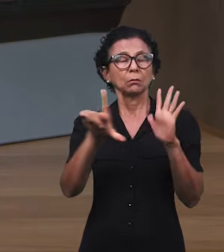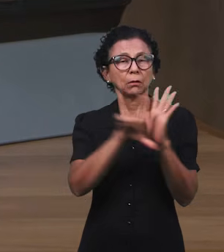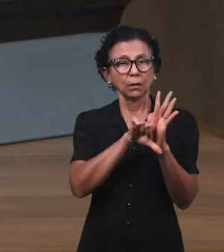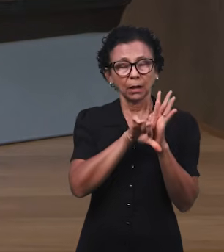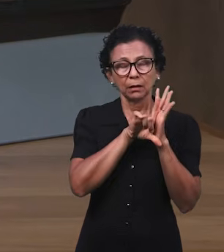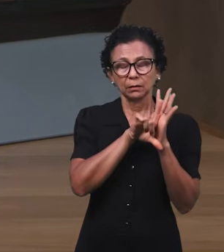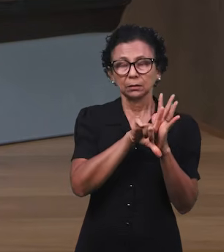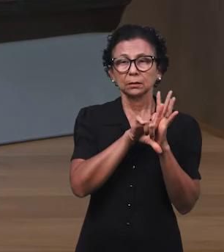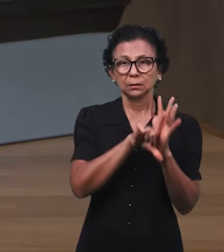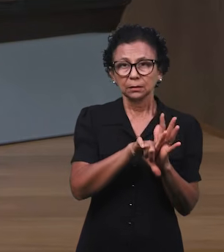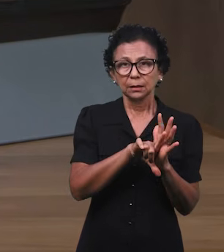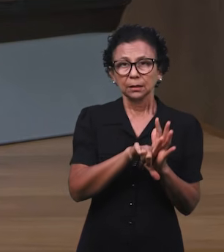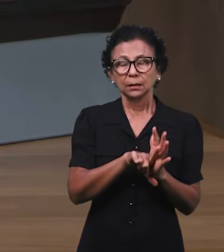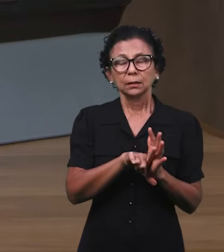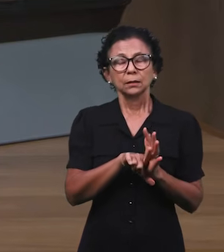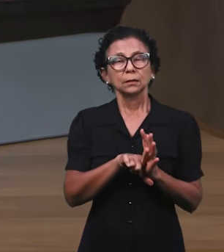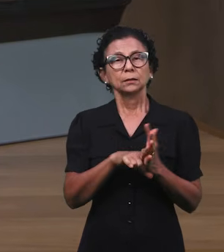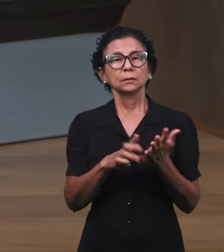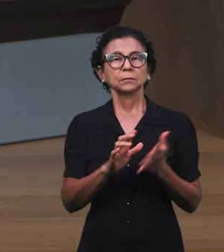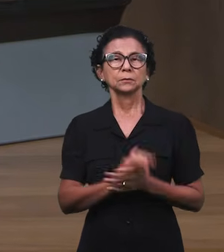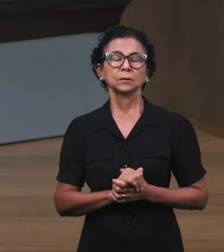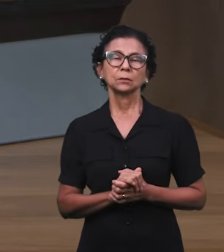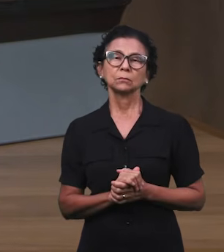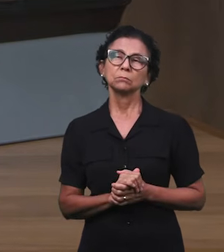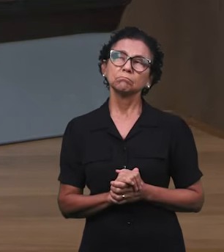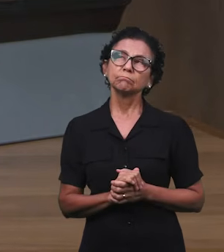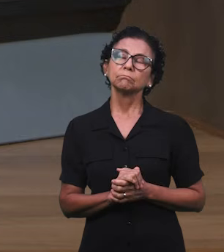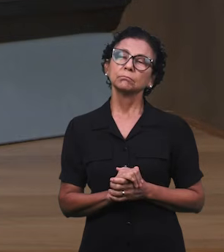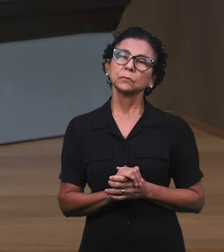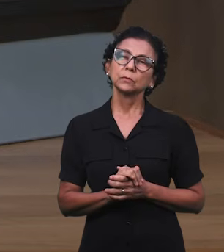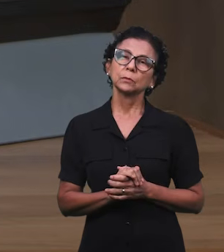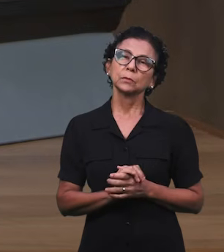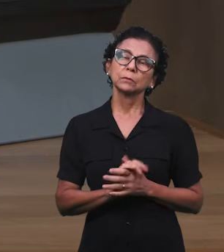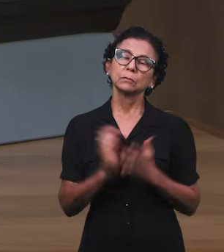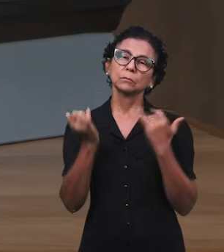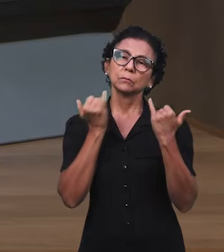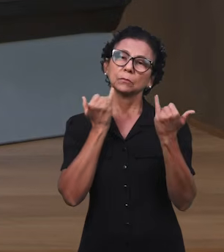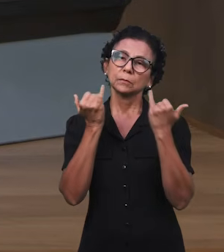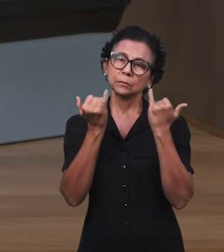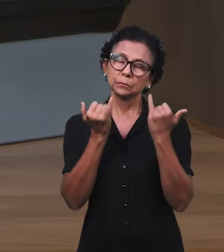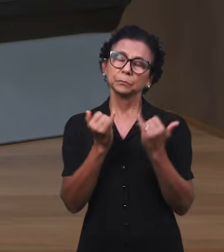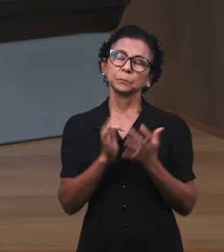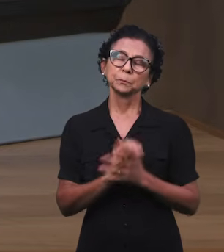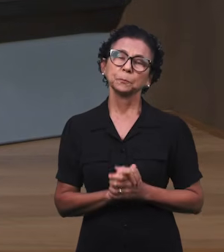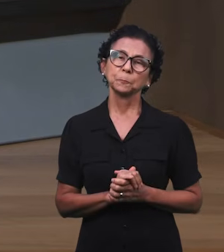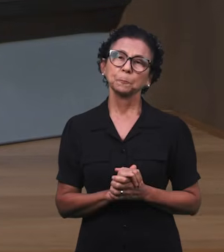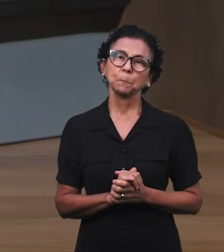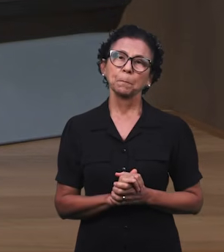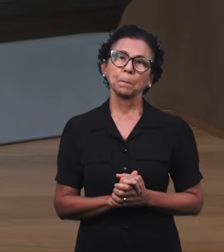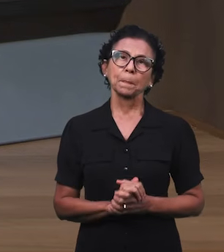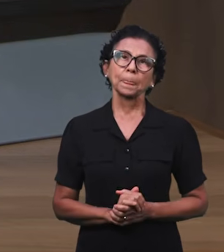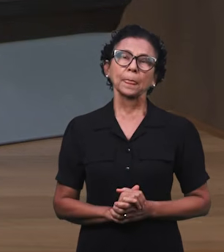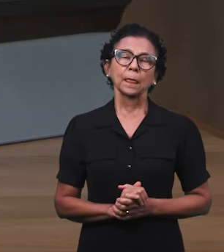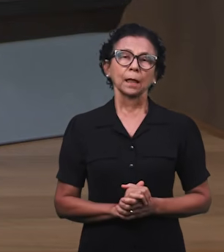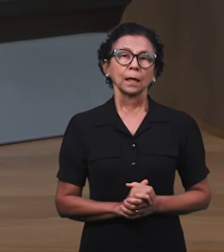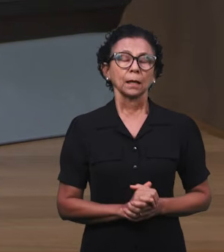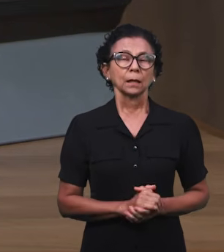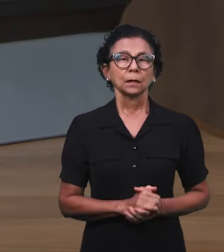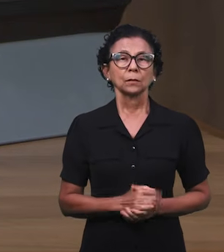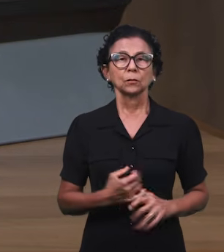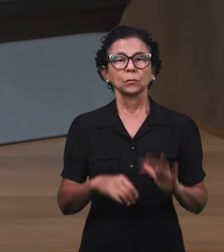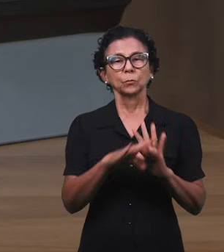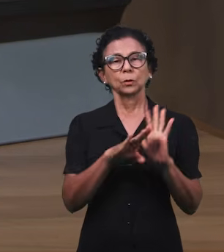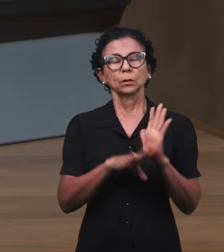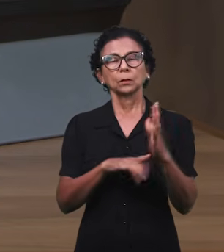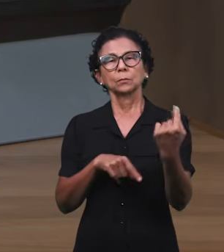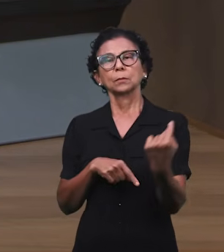de qualidade e responsabilidade técnica para vocês. O objetivo do Viver com Saúde é levar para dentro das